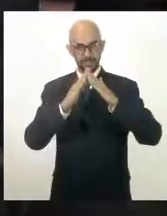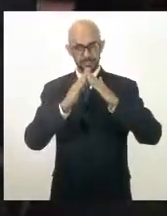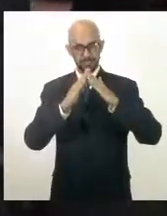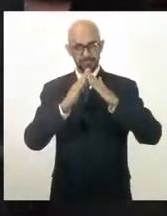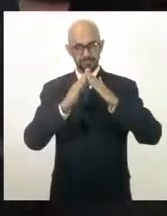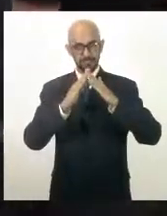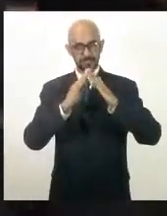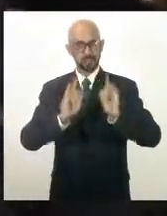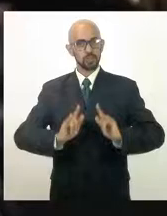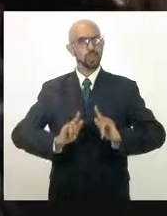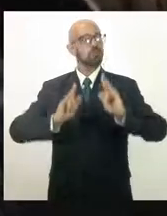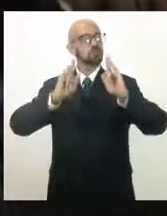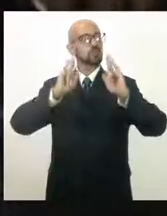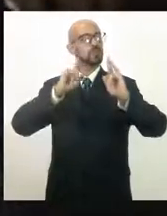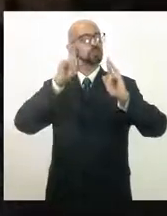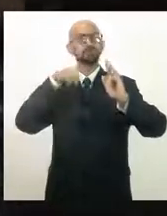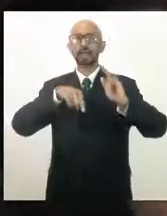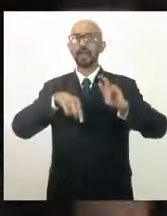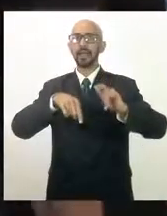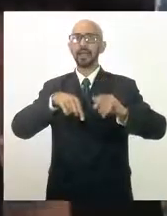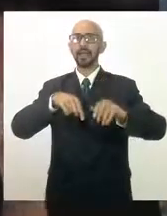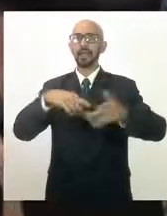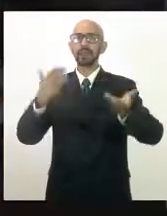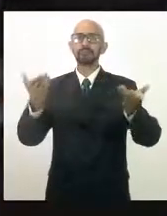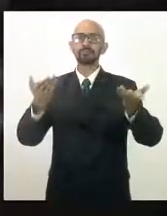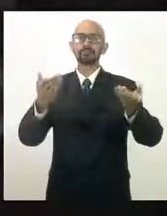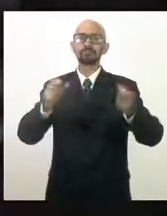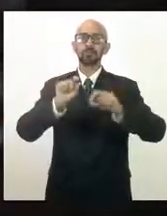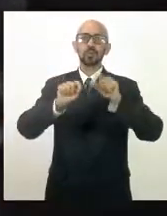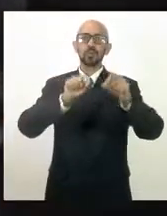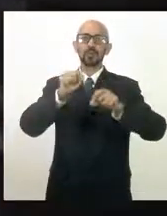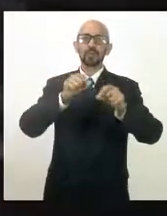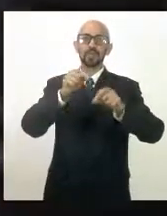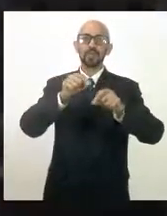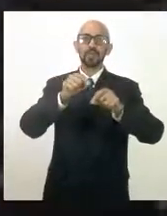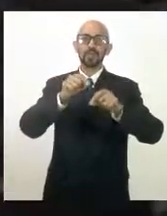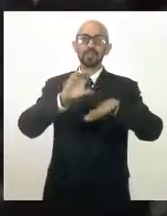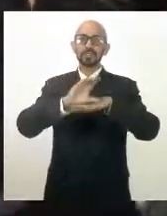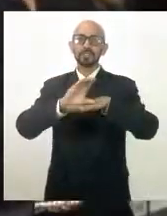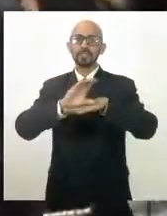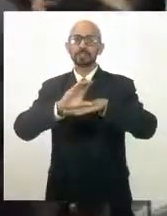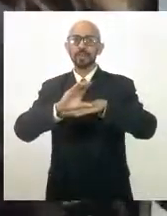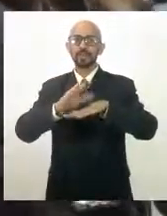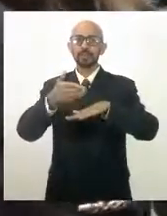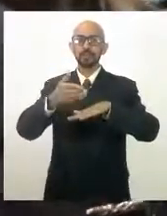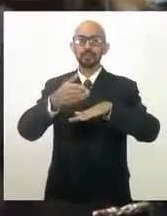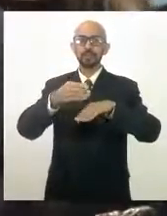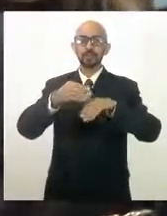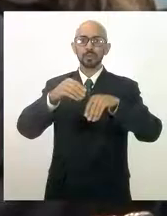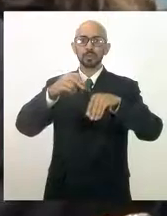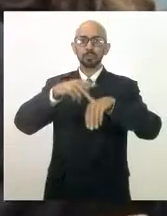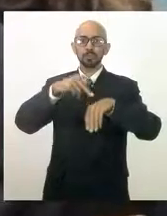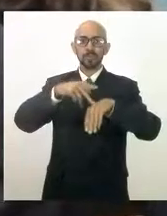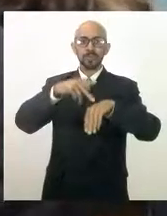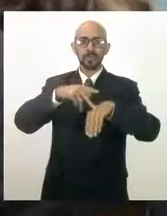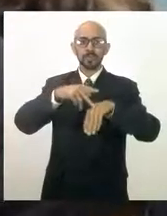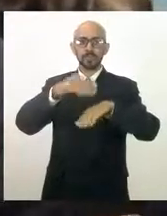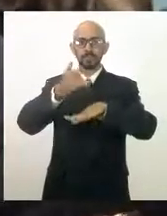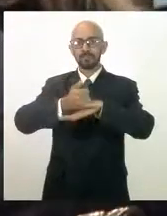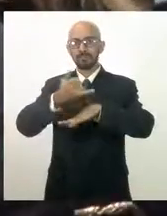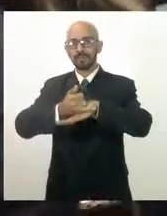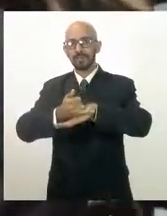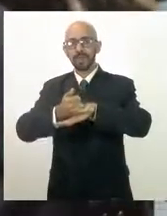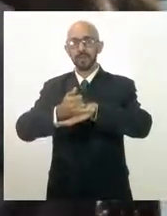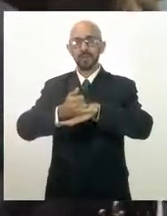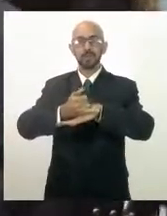Os prédios são prédios. Prédios são compostos de cimento, brita, ferragem,